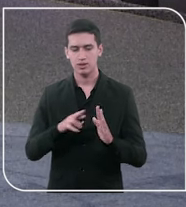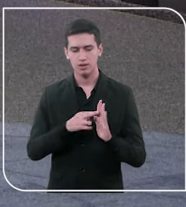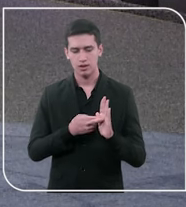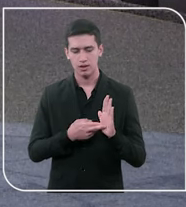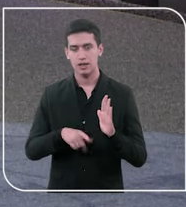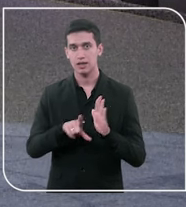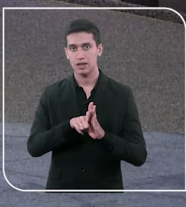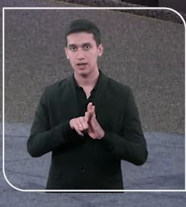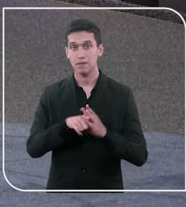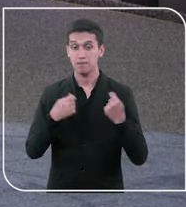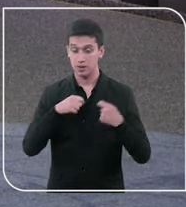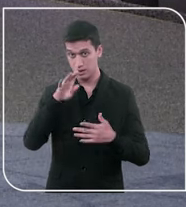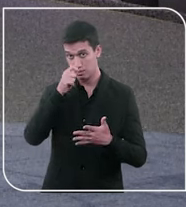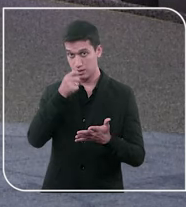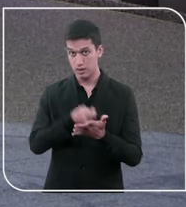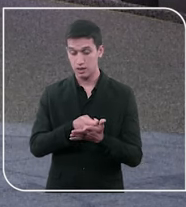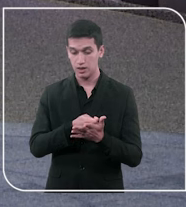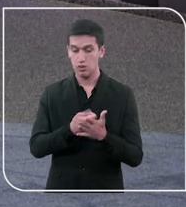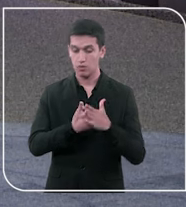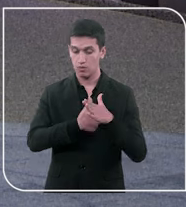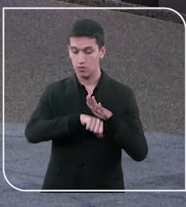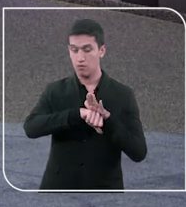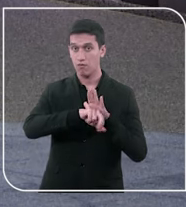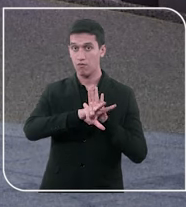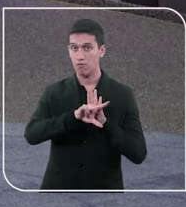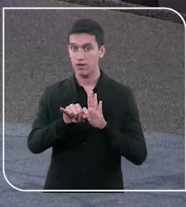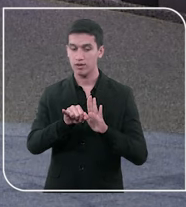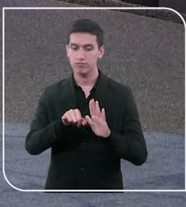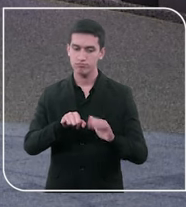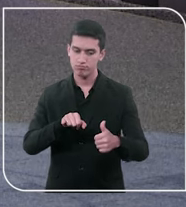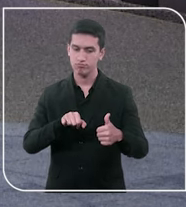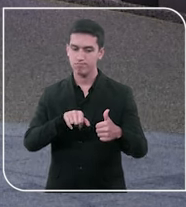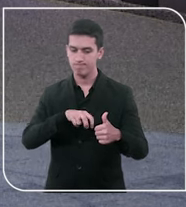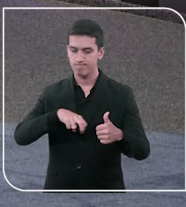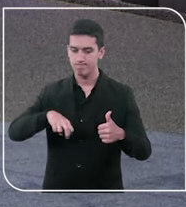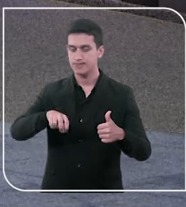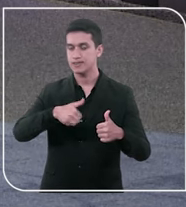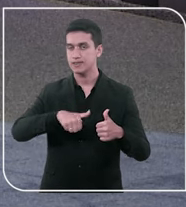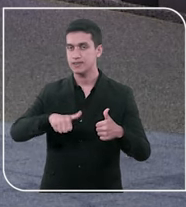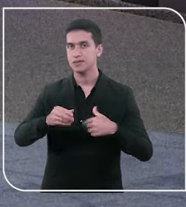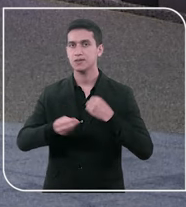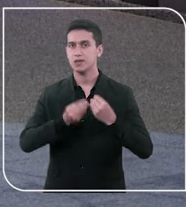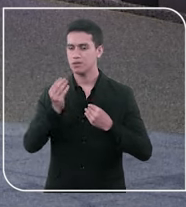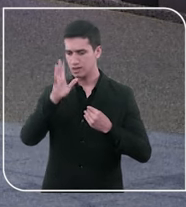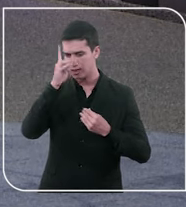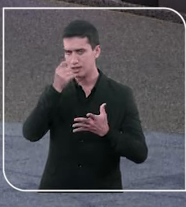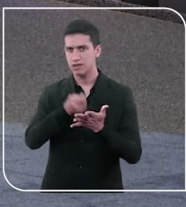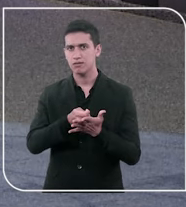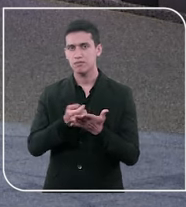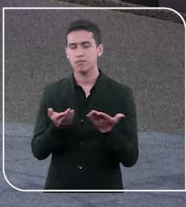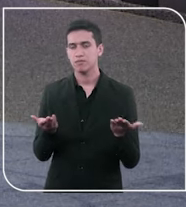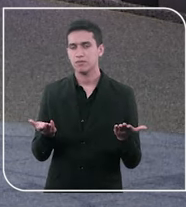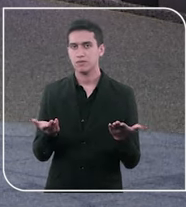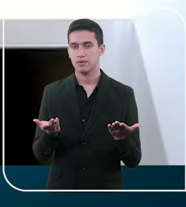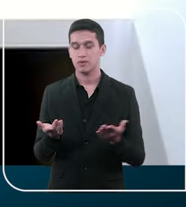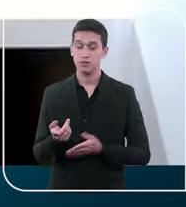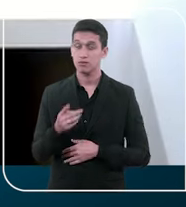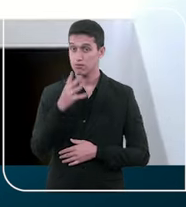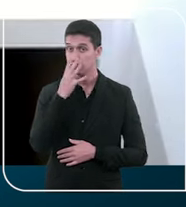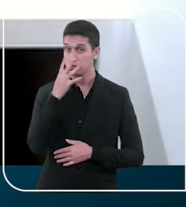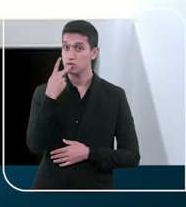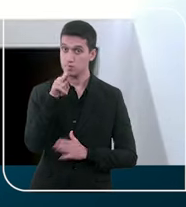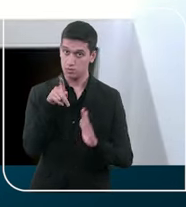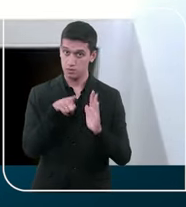quais são os requisitos legais para se decidir que um crime vai ao Tribunal do Júri e como é que essa decisão ela é tomada?